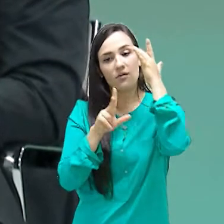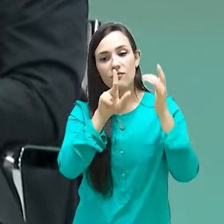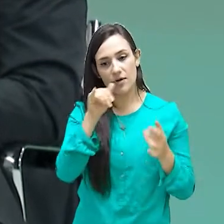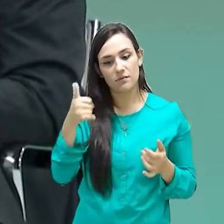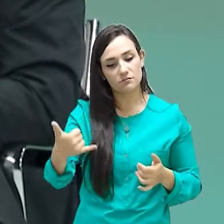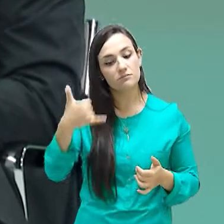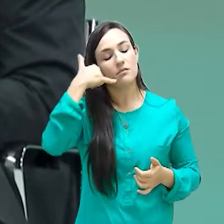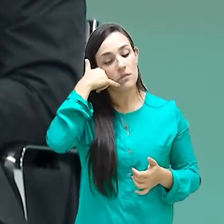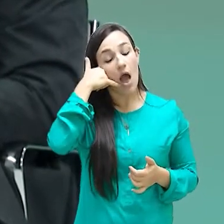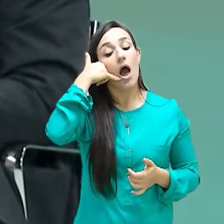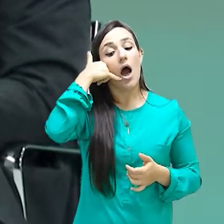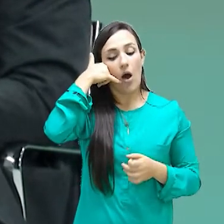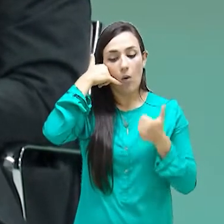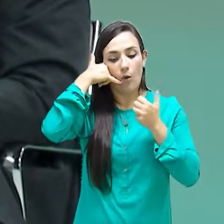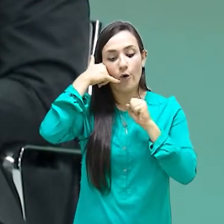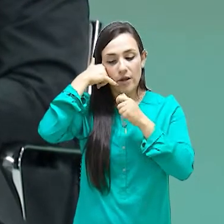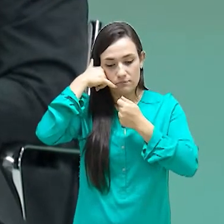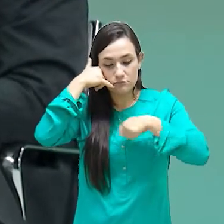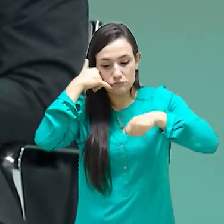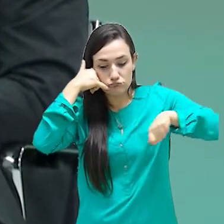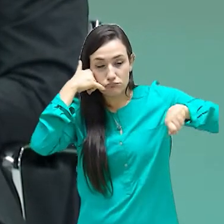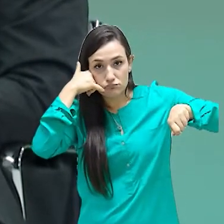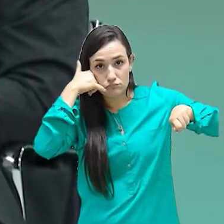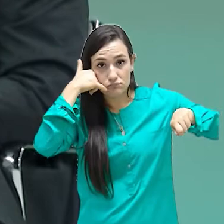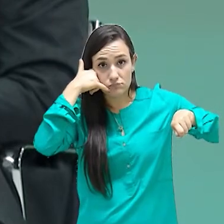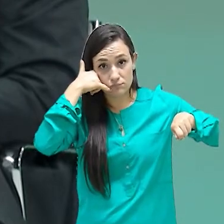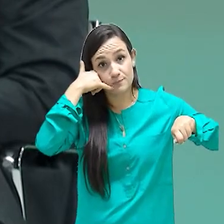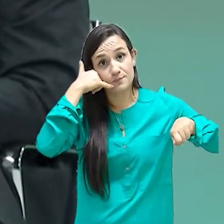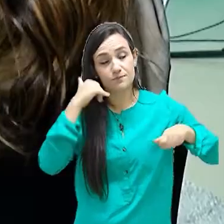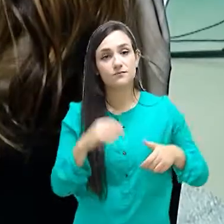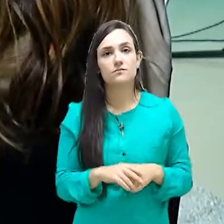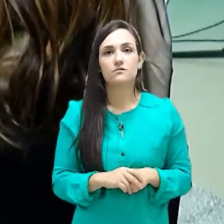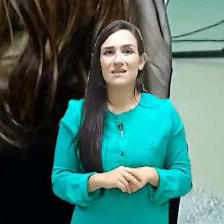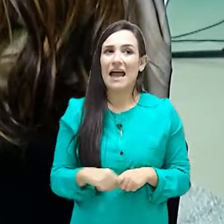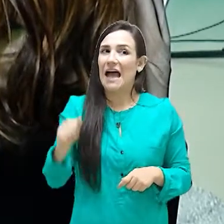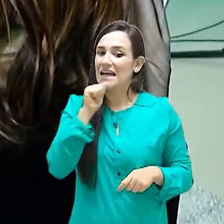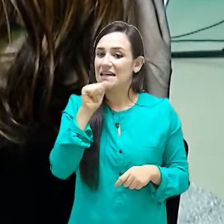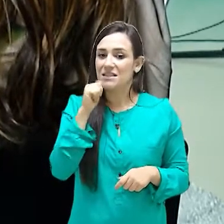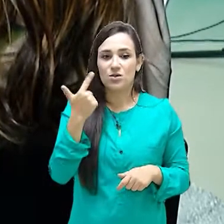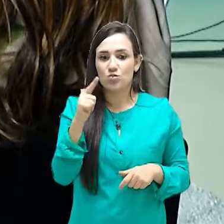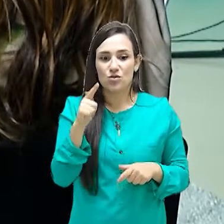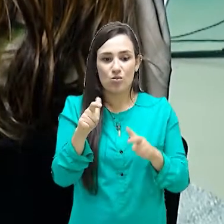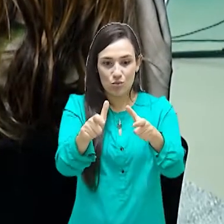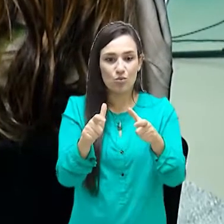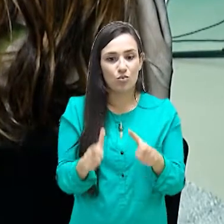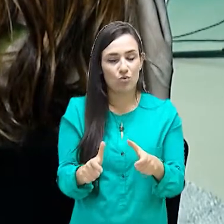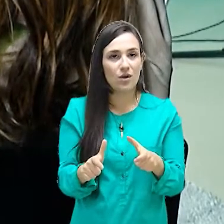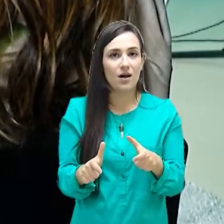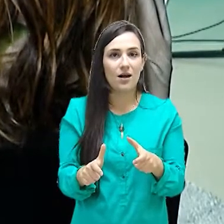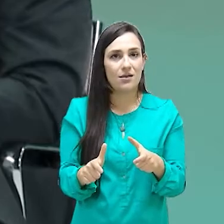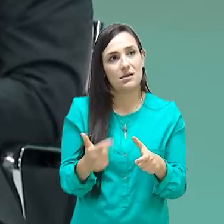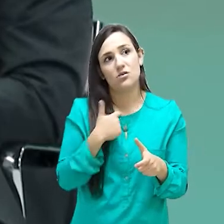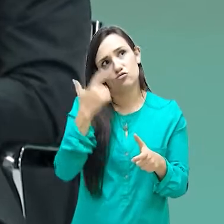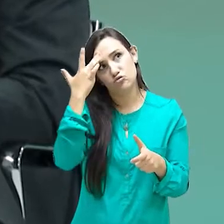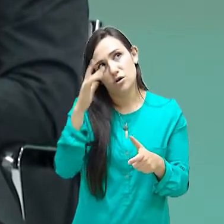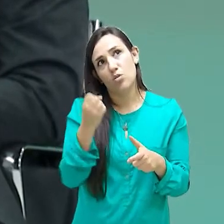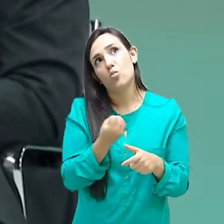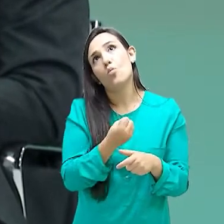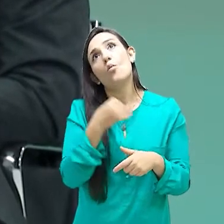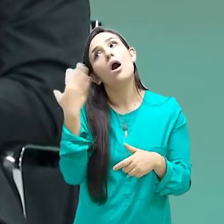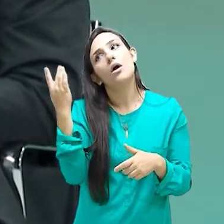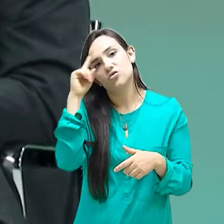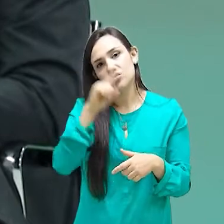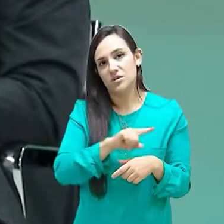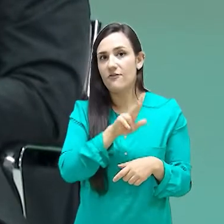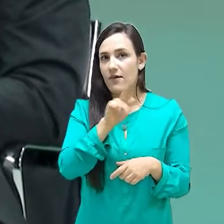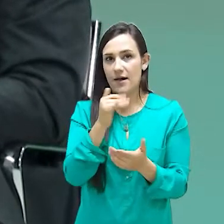observar essa sugestão. Ainda não temos um horizonte de quando isso vai terminar, então ainda há